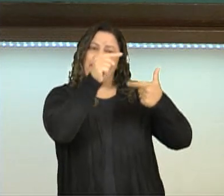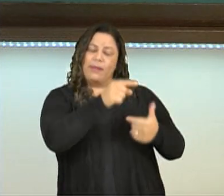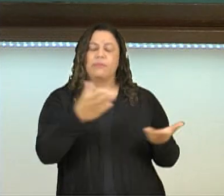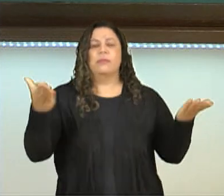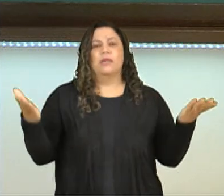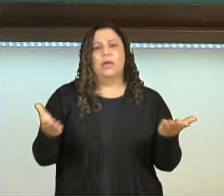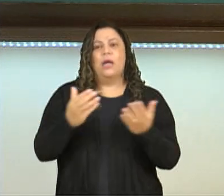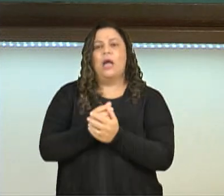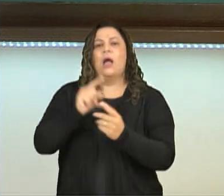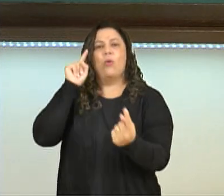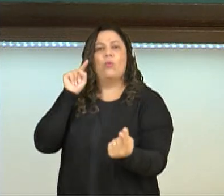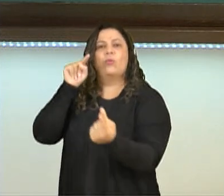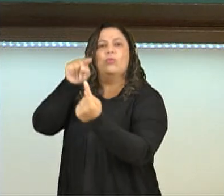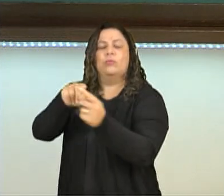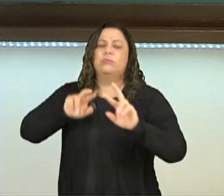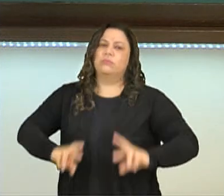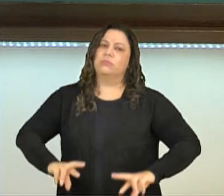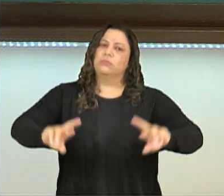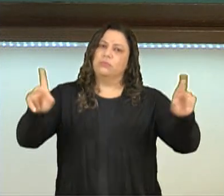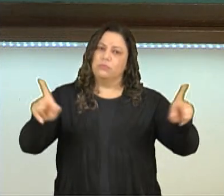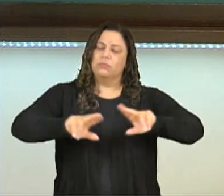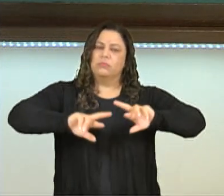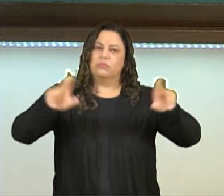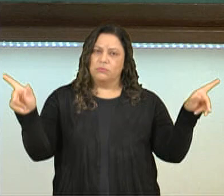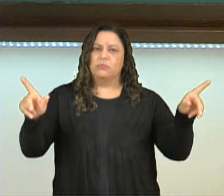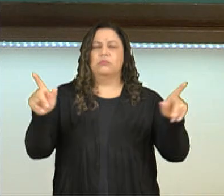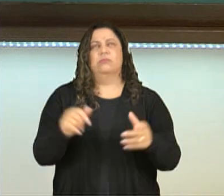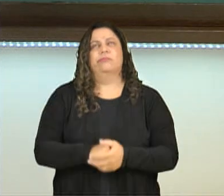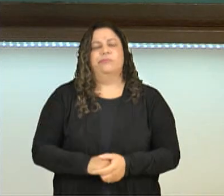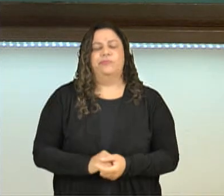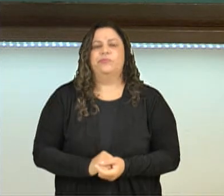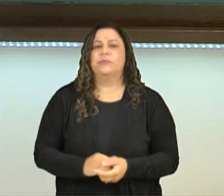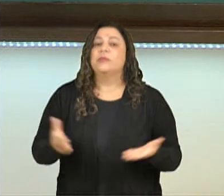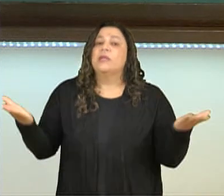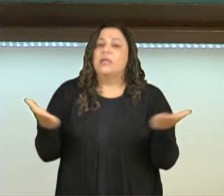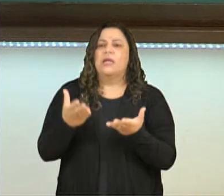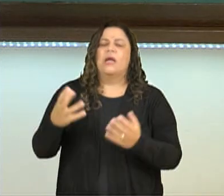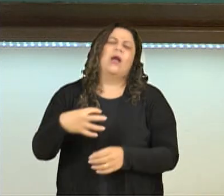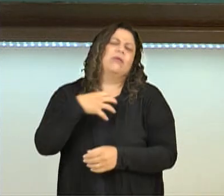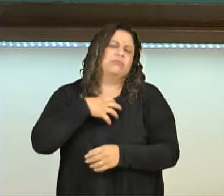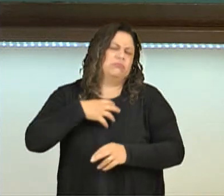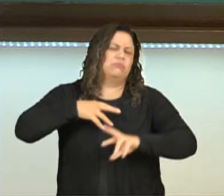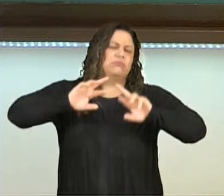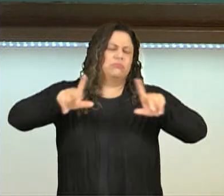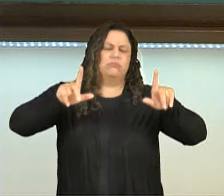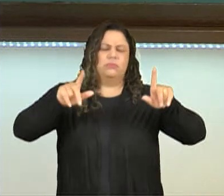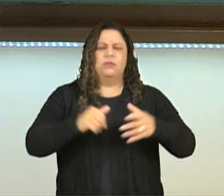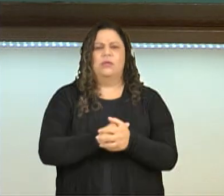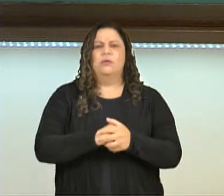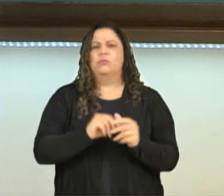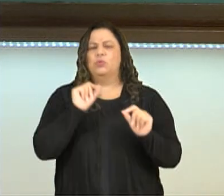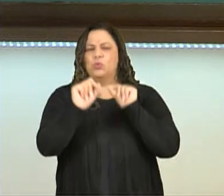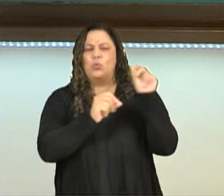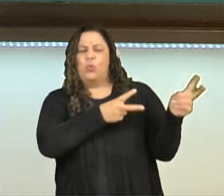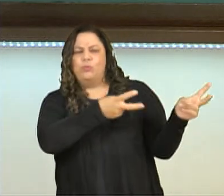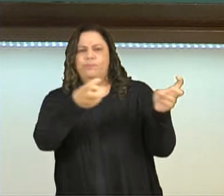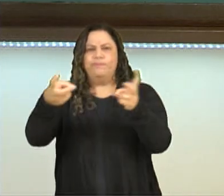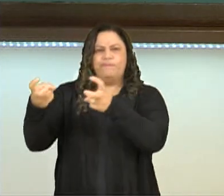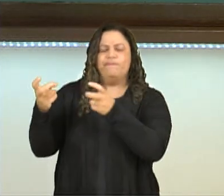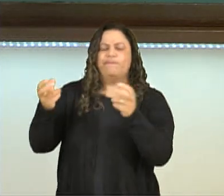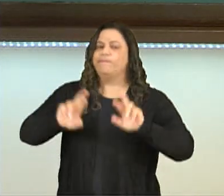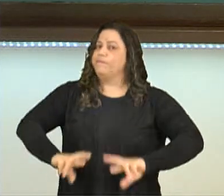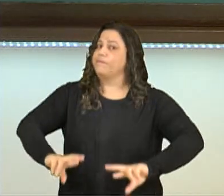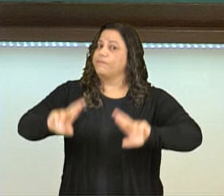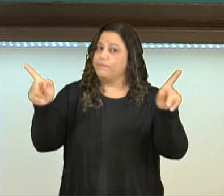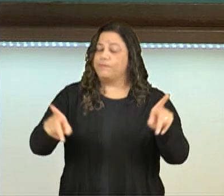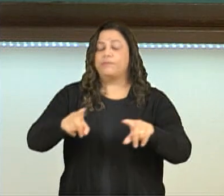a objetivos diferentes, sistemáticas diferentes e formas de avaliação diferentes. Por essa razão é que